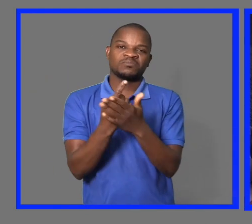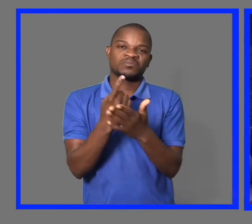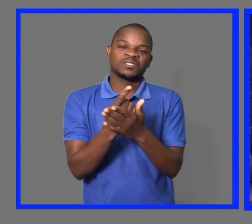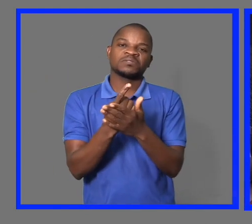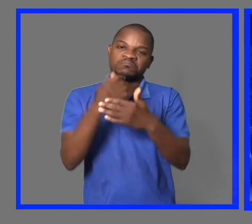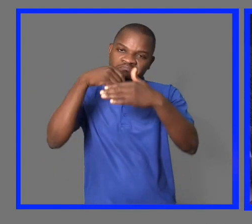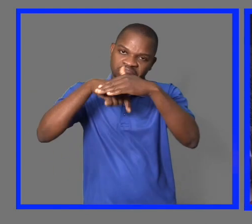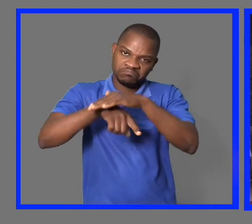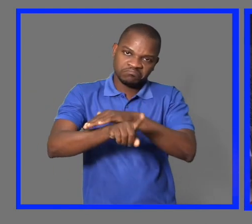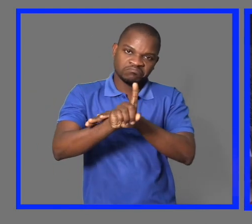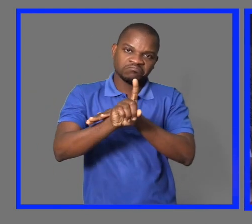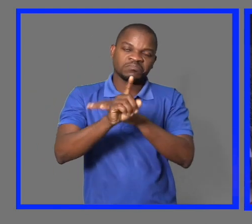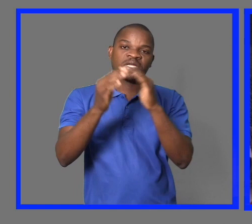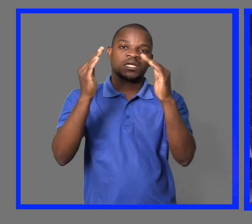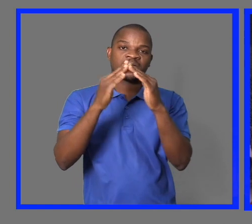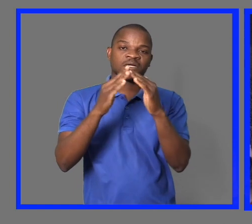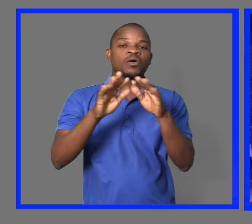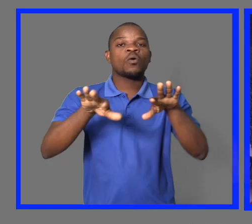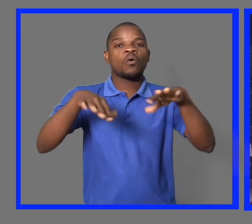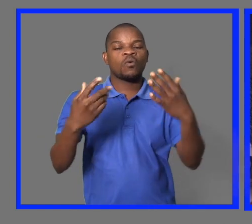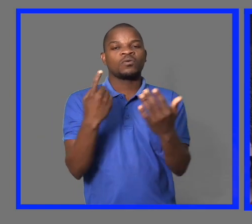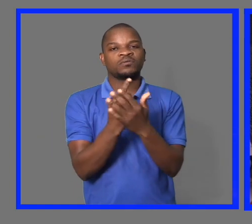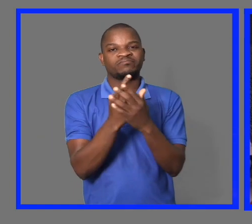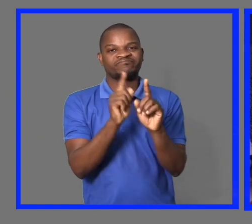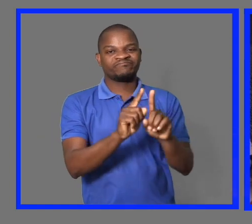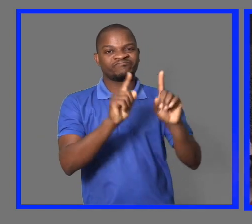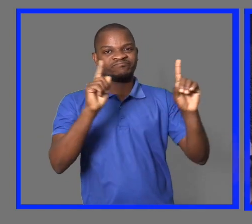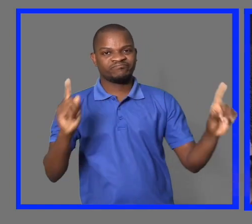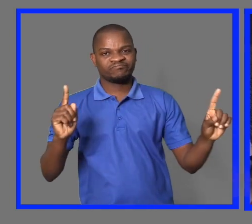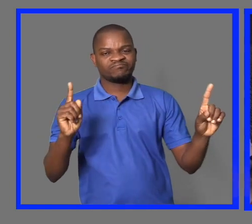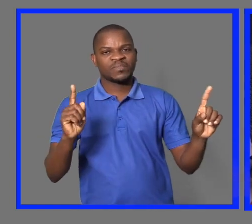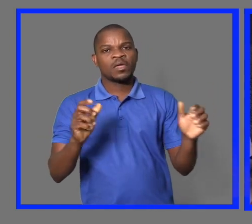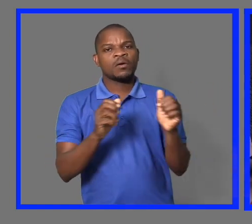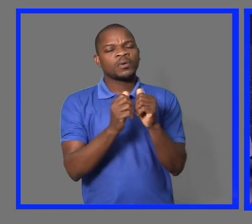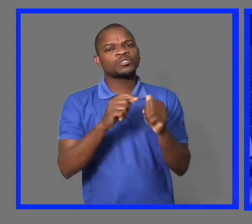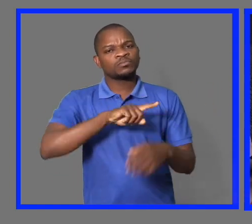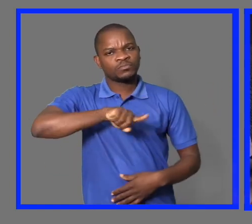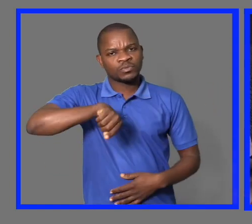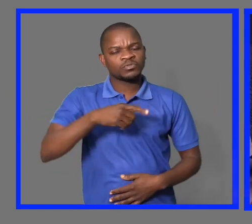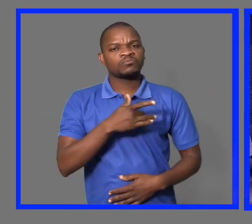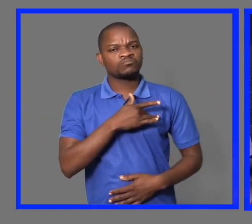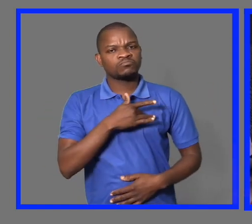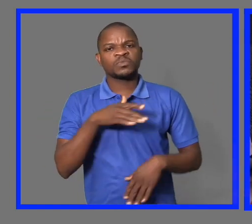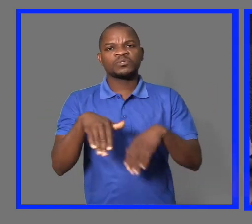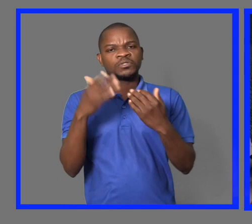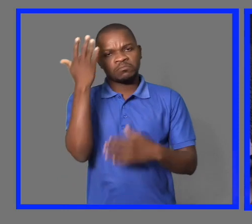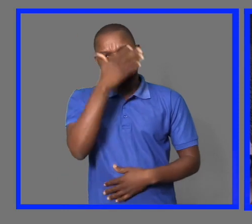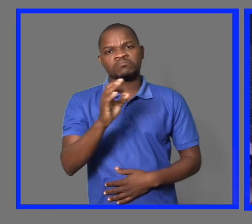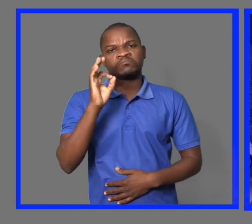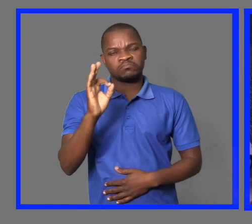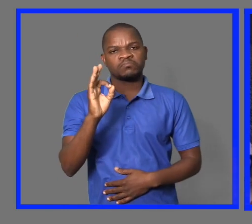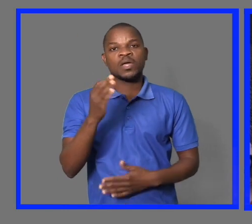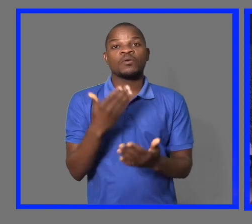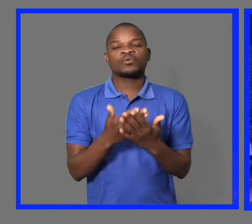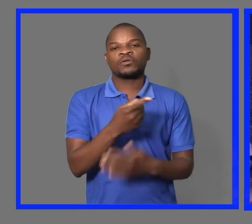dentro de casa ou em distanciamento. Mas depois, para nós, acaba sendo um dia também bonito,